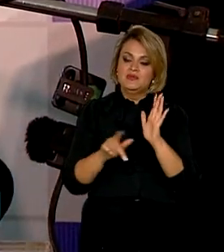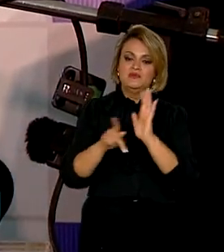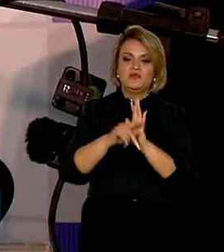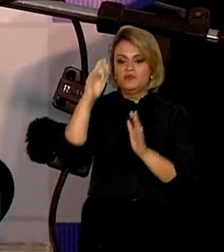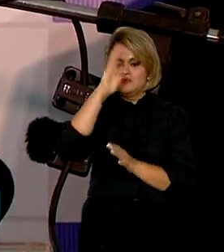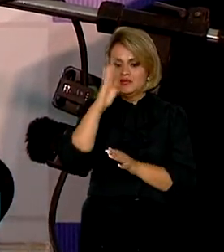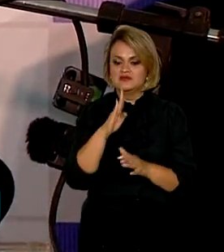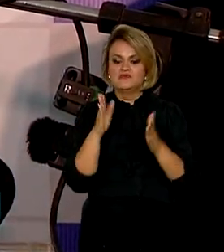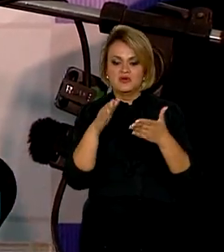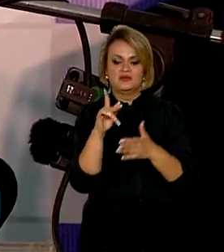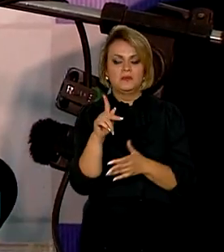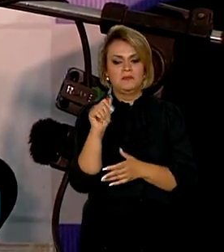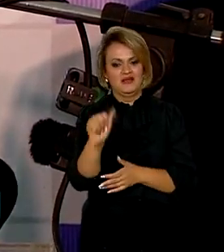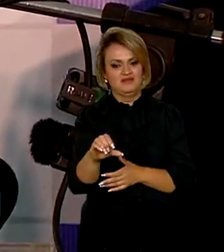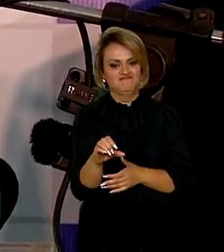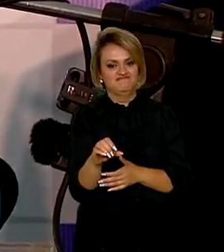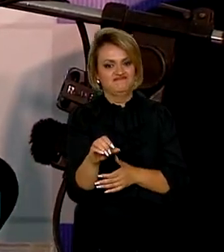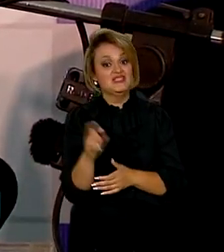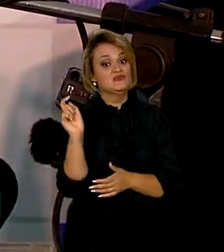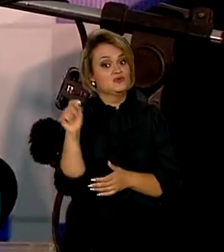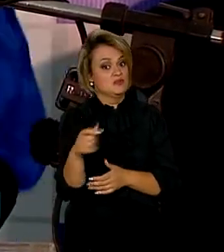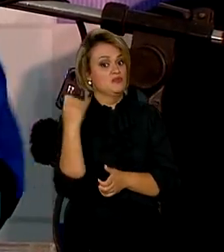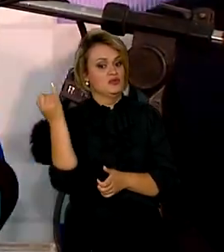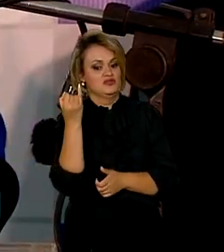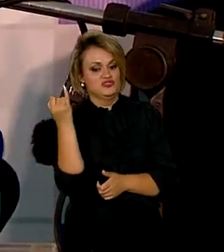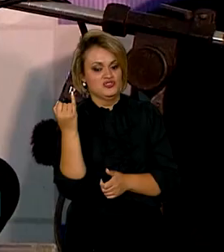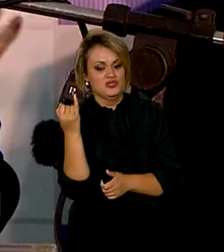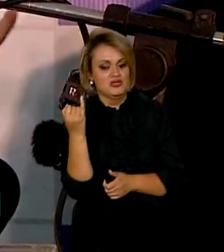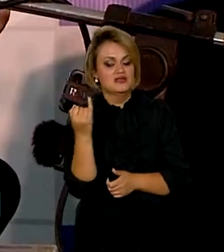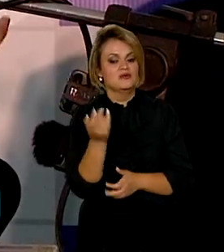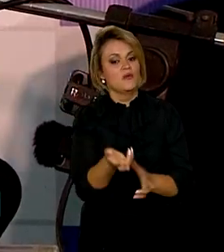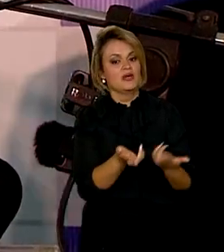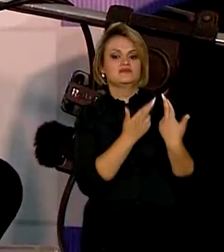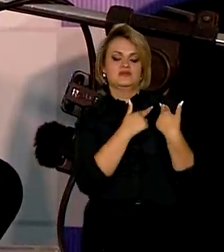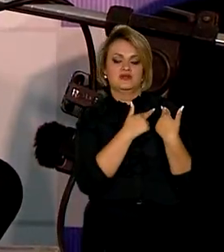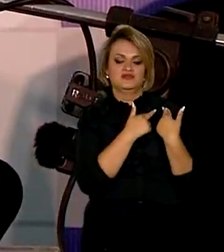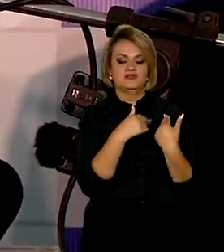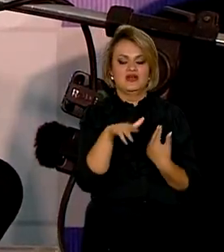brasileiro através do PAC. E isso é importante que se diga, com responsabilidade fiscal.